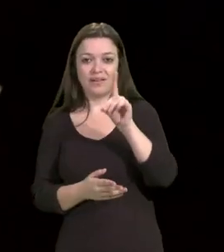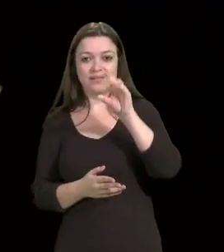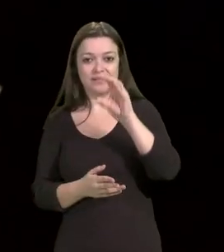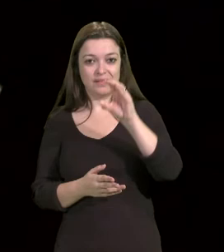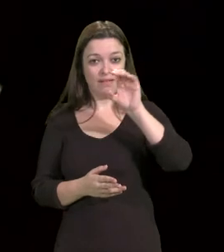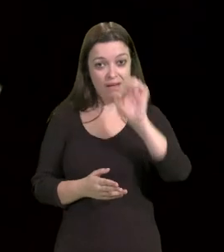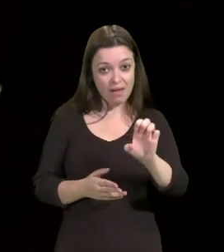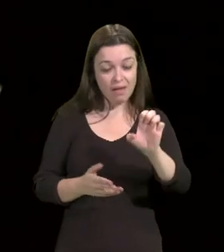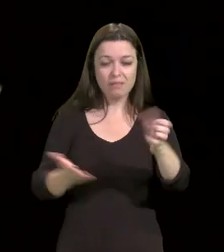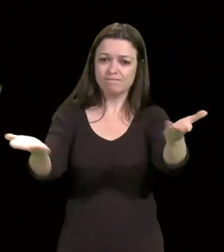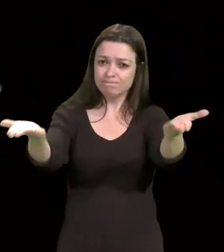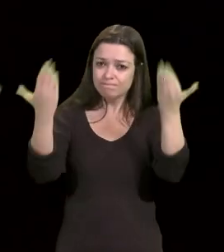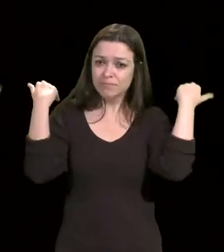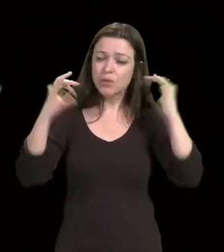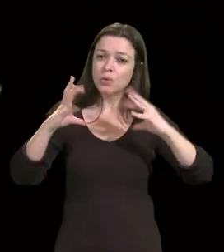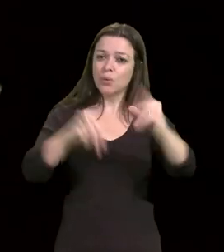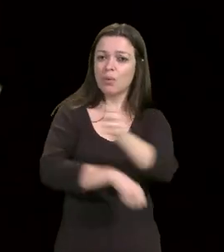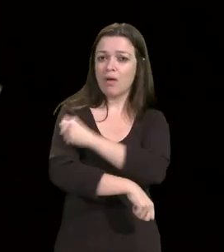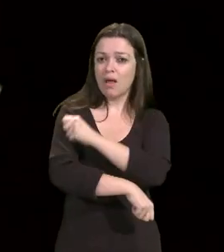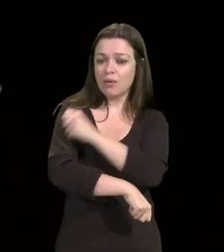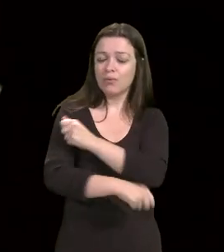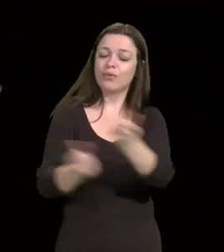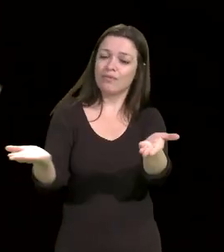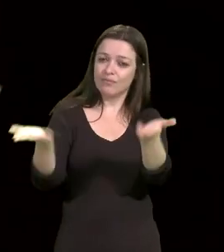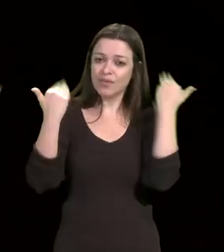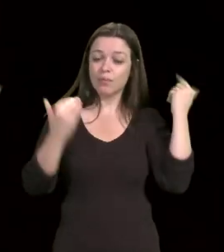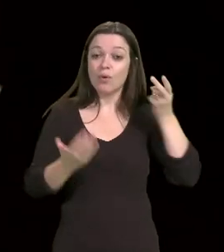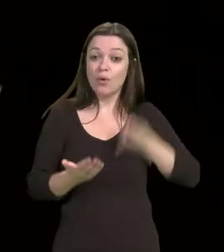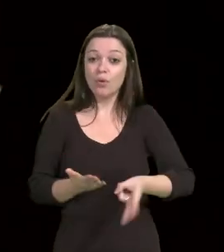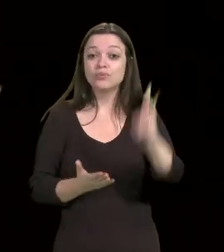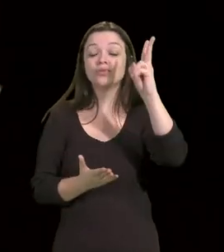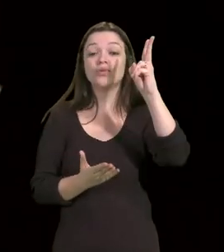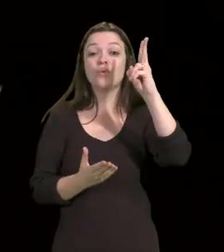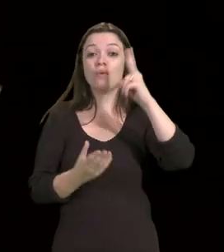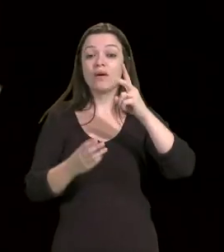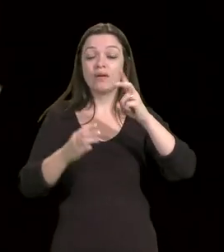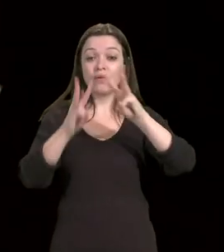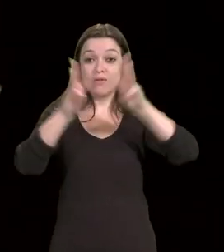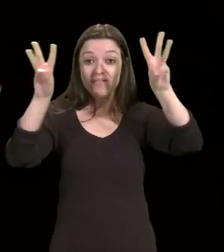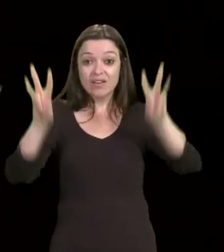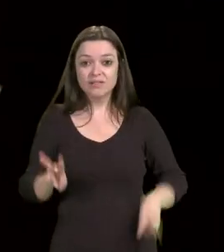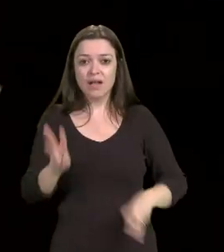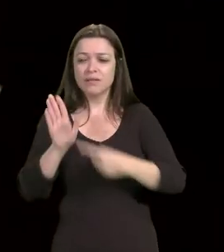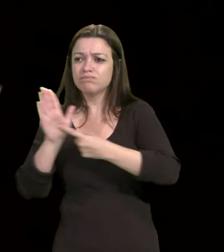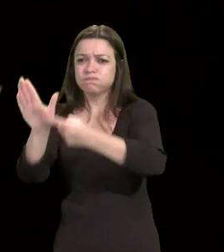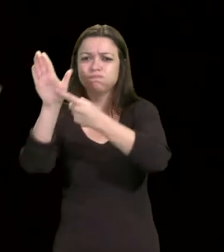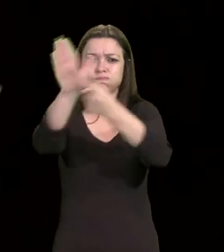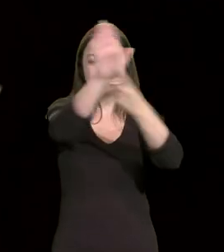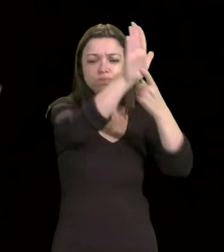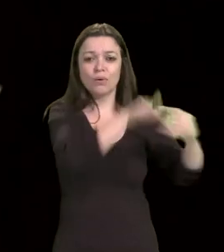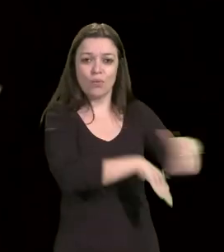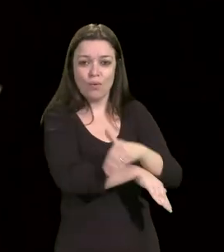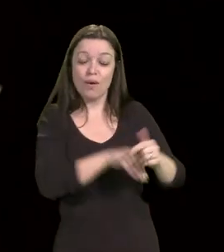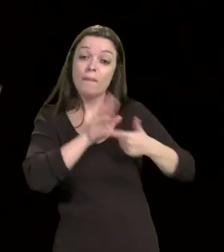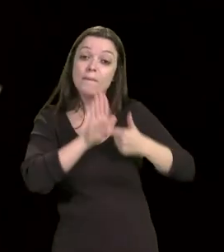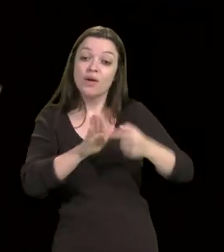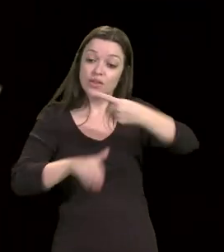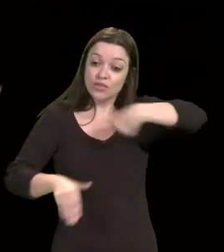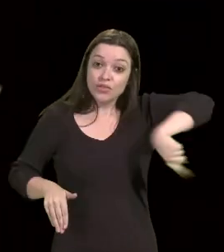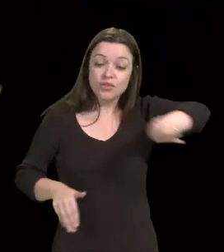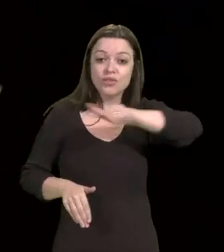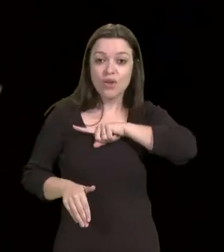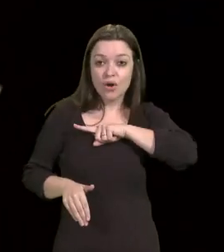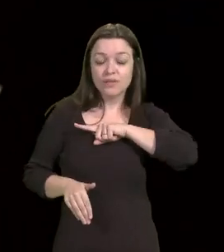convoca a comunidade discente a continuar levando a alma da Universidade Federal do Paraná às ruas, mostrando que nós, estudantes, ao lado